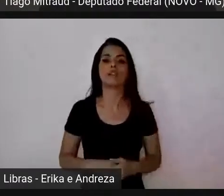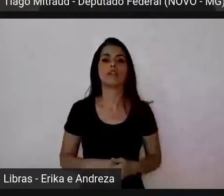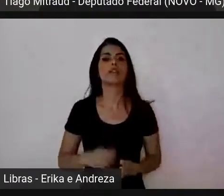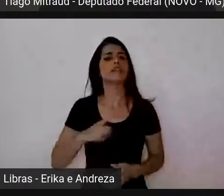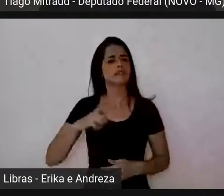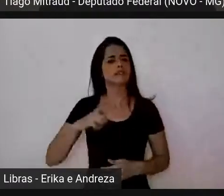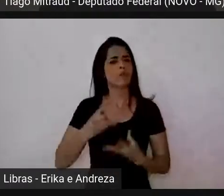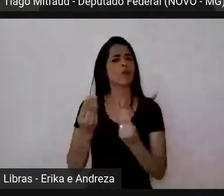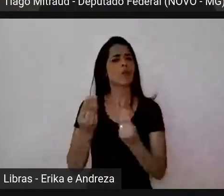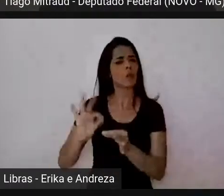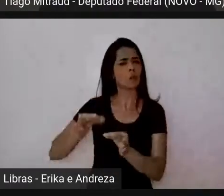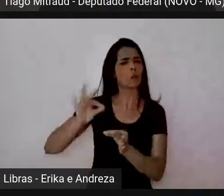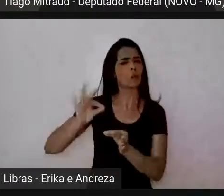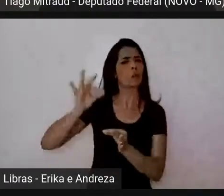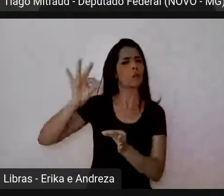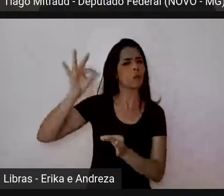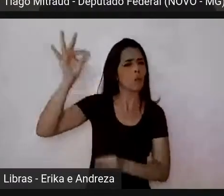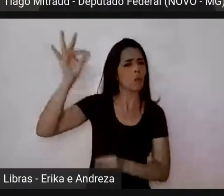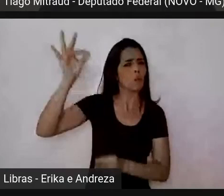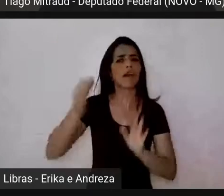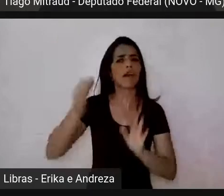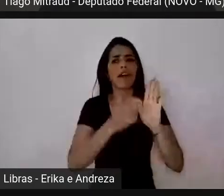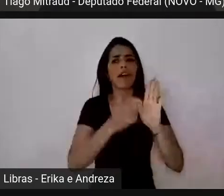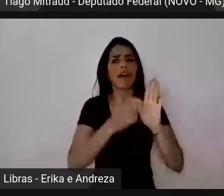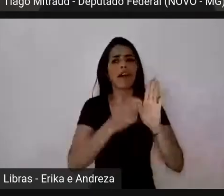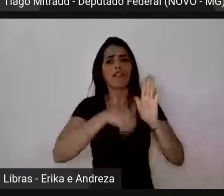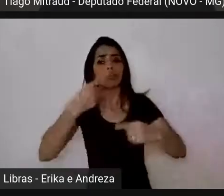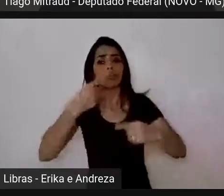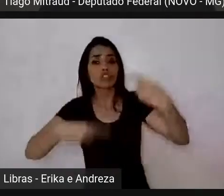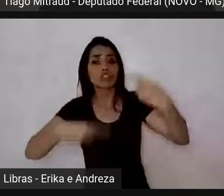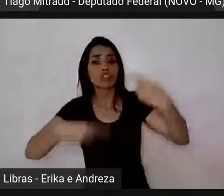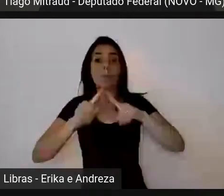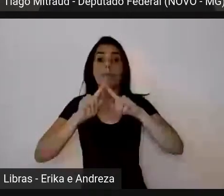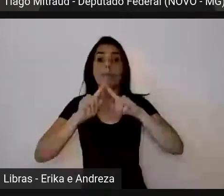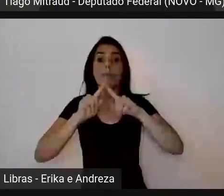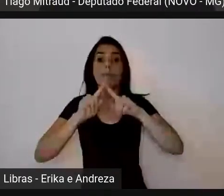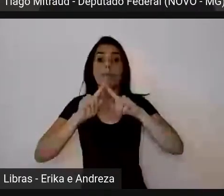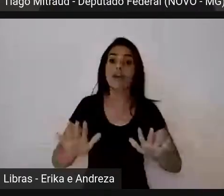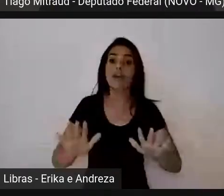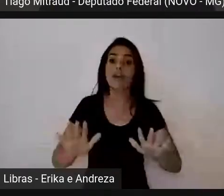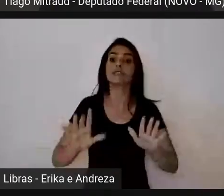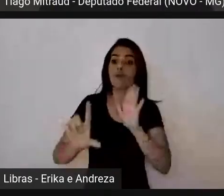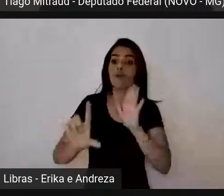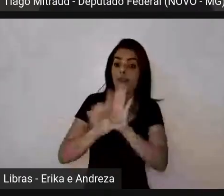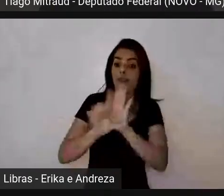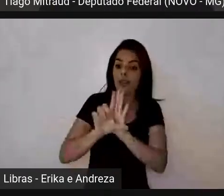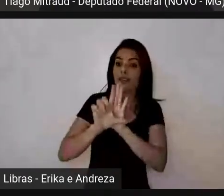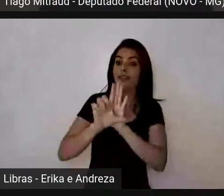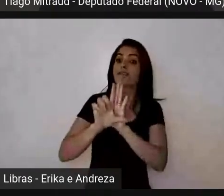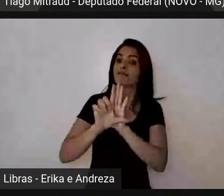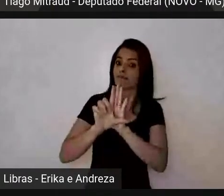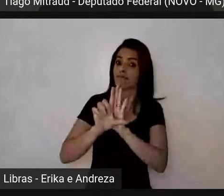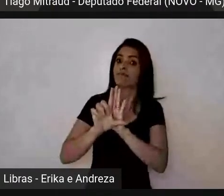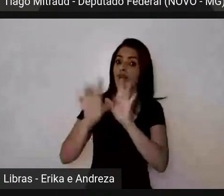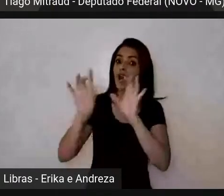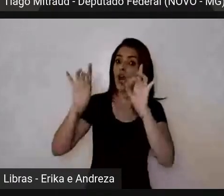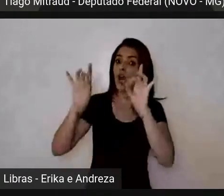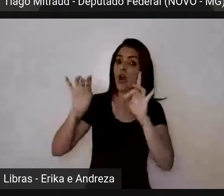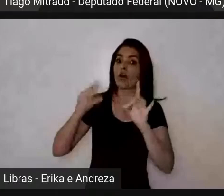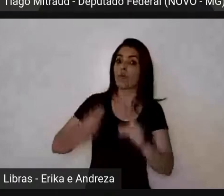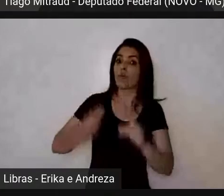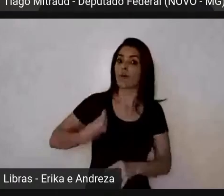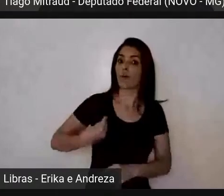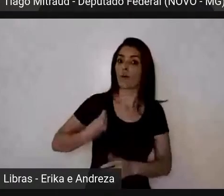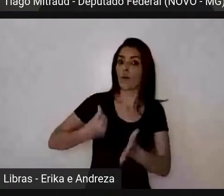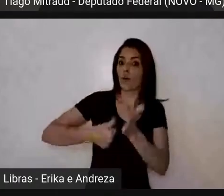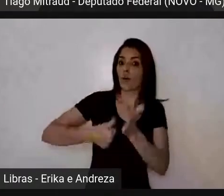vai tramitar, a gente sabe que é um procedimento mais demorado do que uma lei ordinária, né? Com um quórum diferenciado, em 2